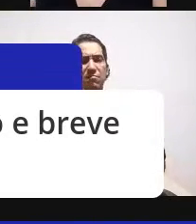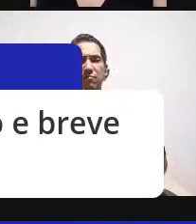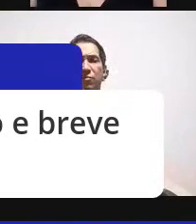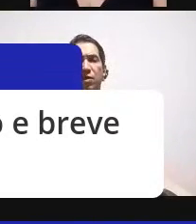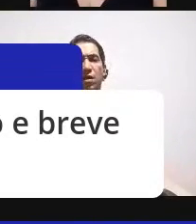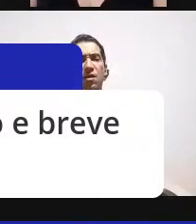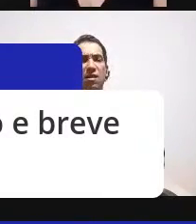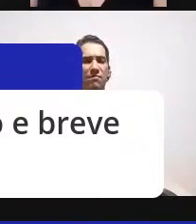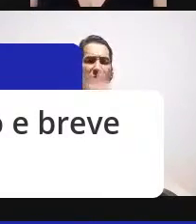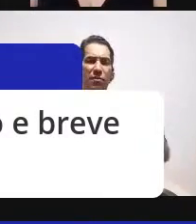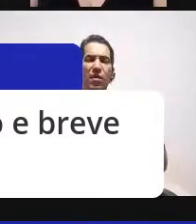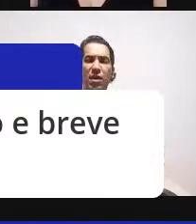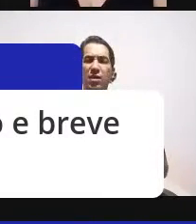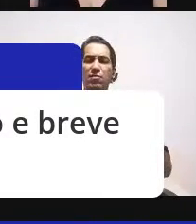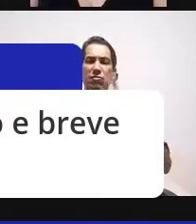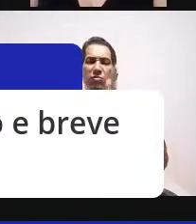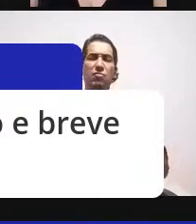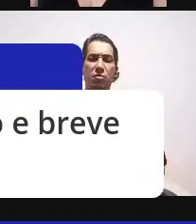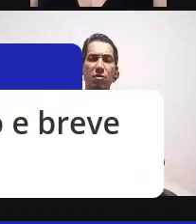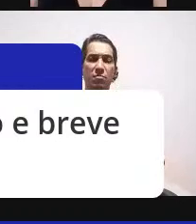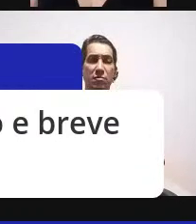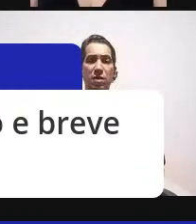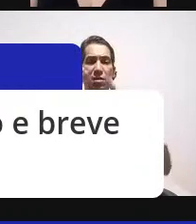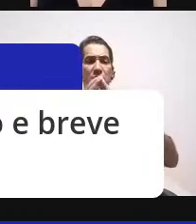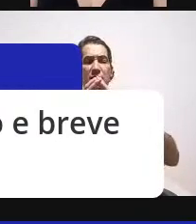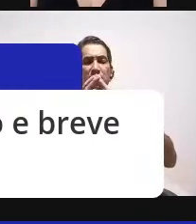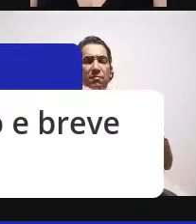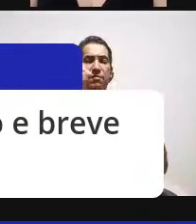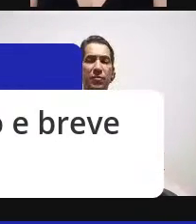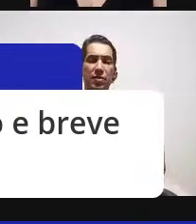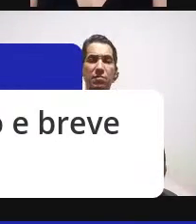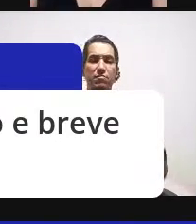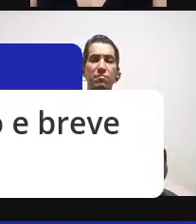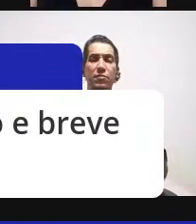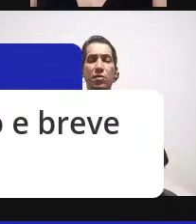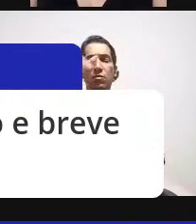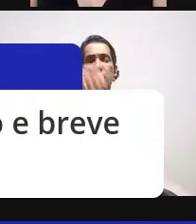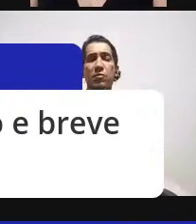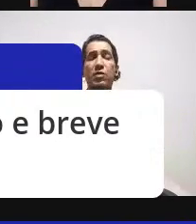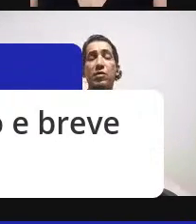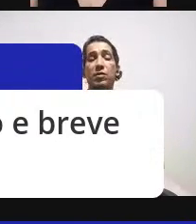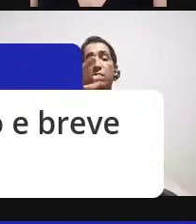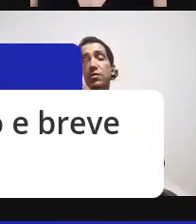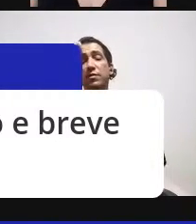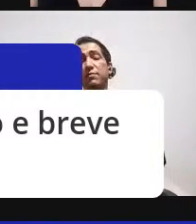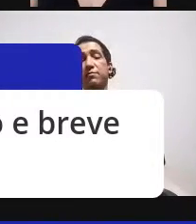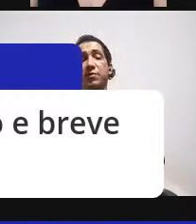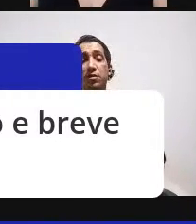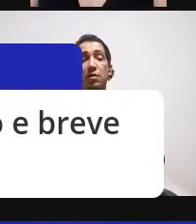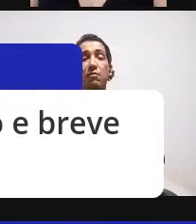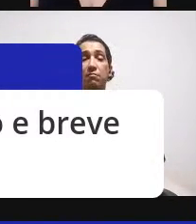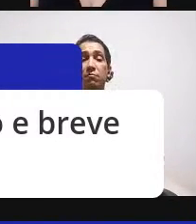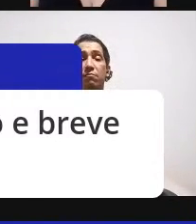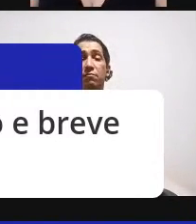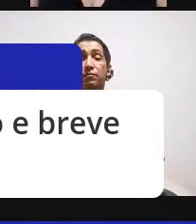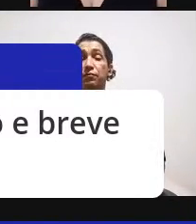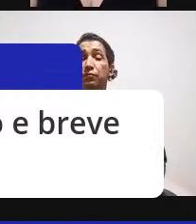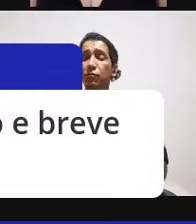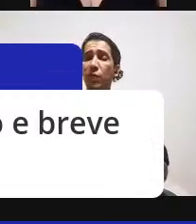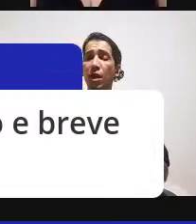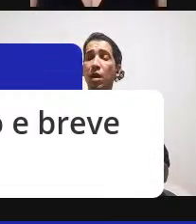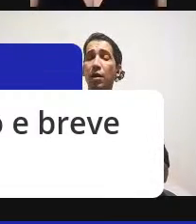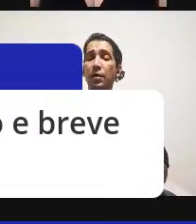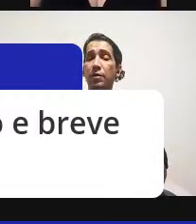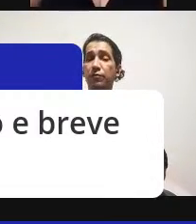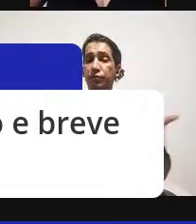todo mundo vai dizer: de fato, eu tenho uma impressora 3D lá em casa. E, finalmente, uma outra tecnologia extremamente importante,